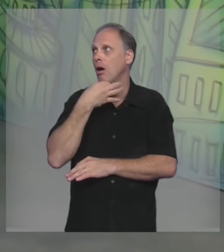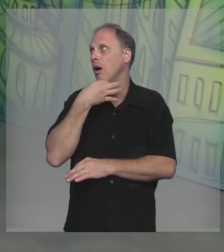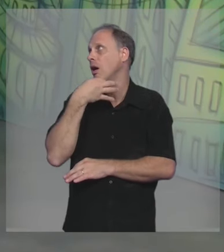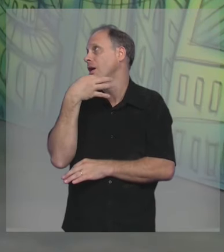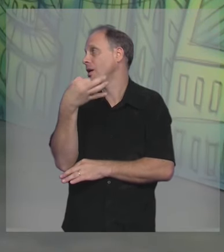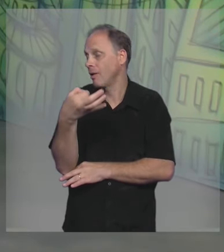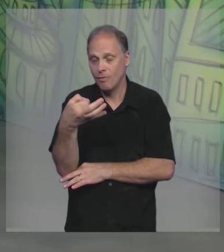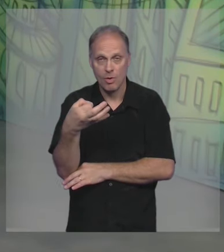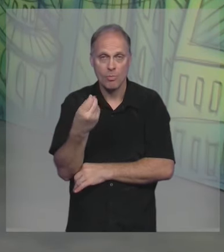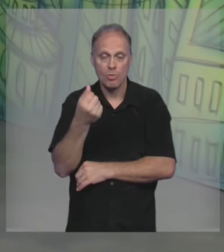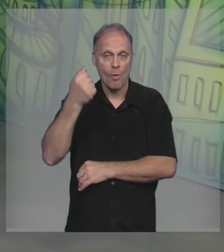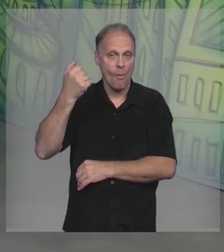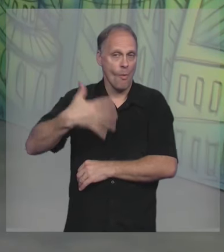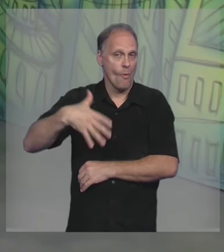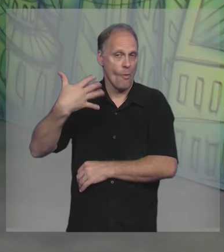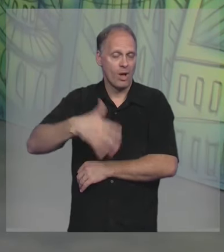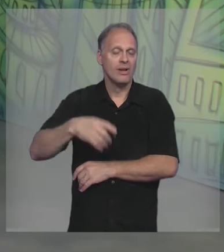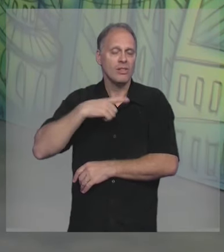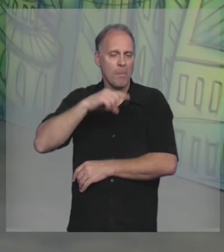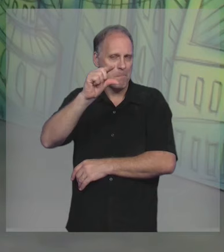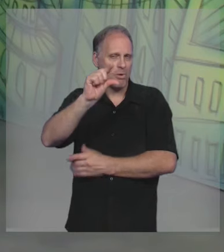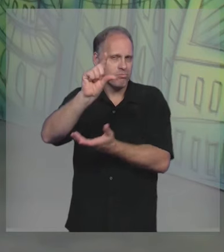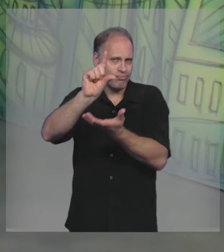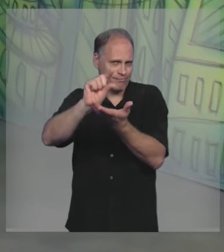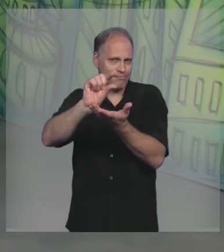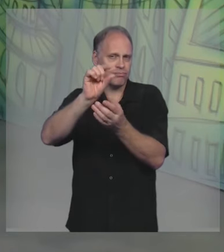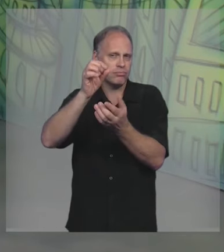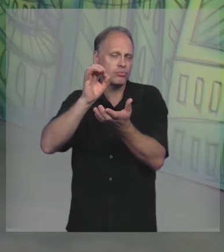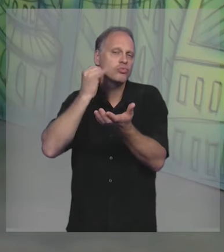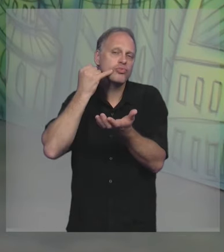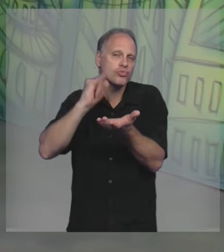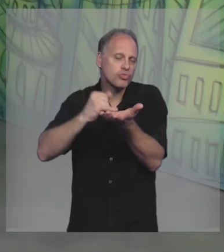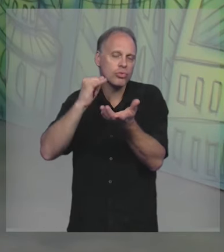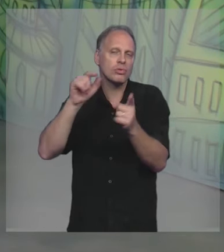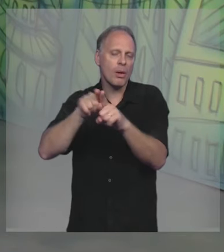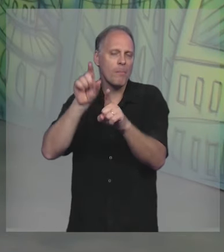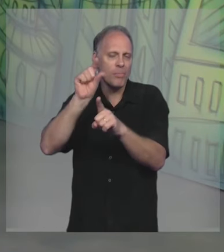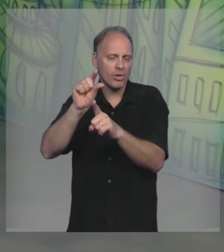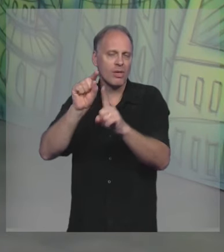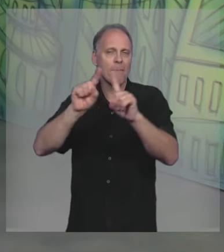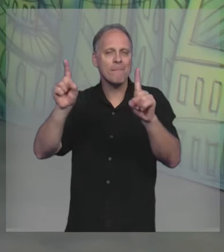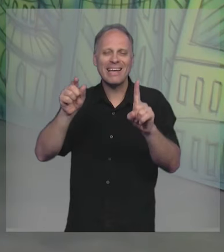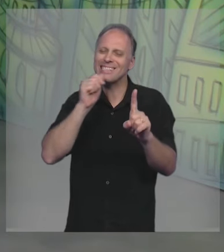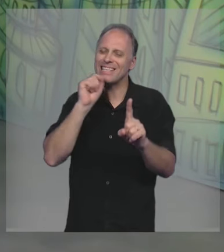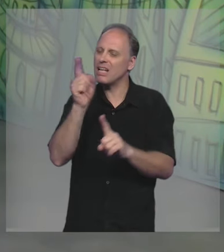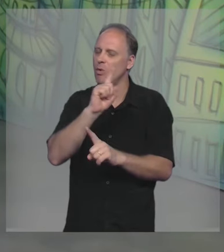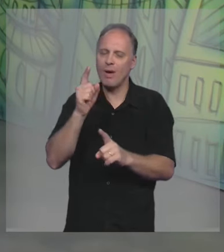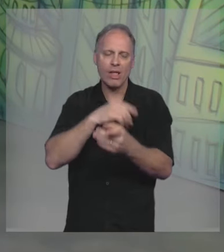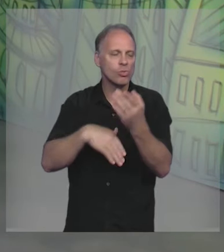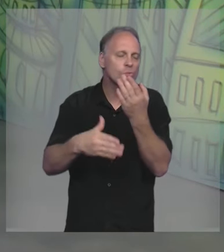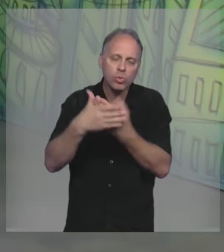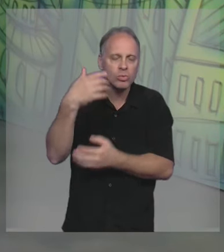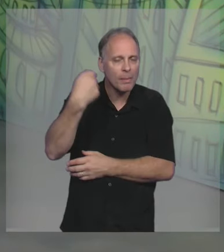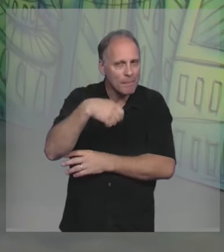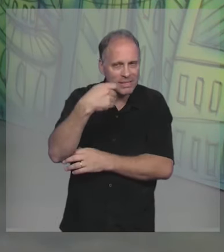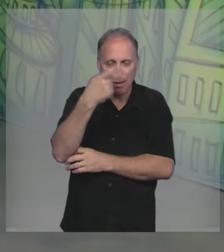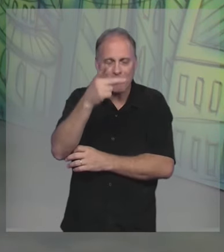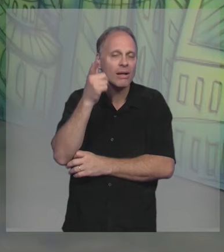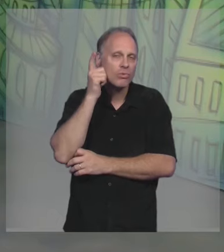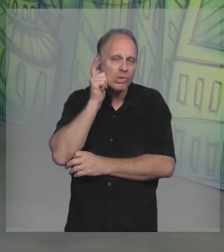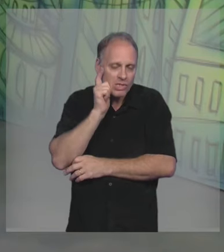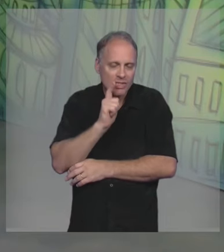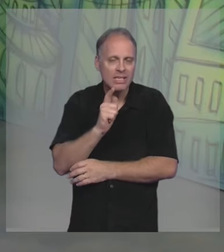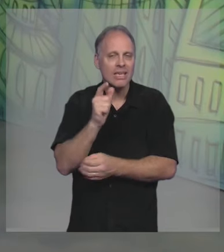né? Então, tem um pouco da redução do juro, tem um pouco de determinação do Copom, mas ainda não é o suficiente